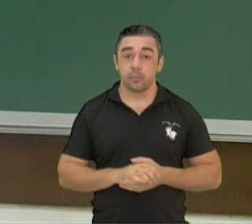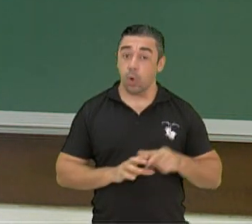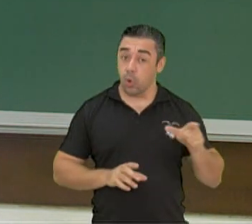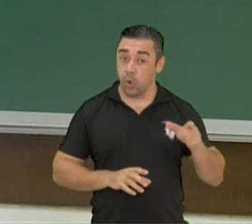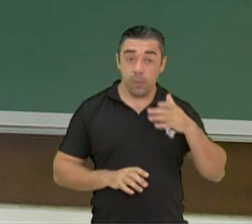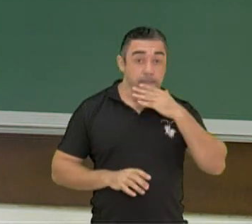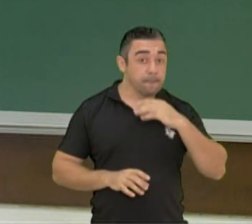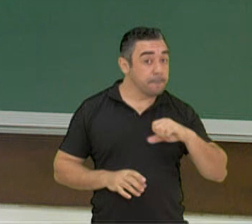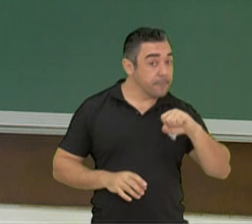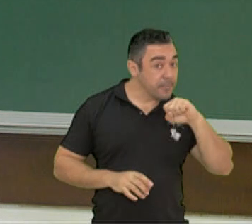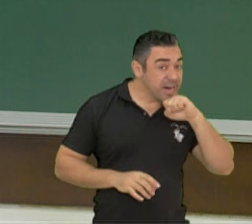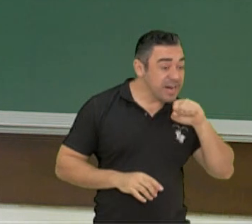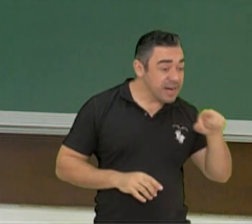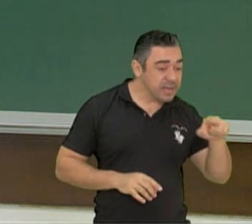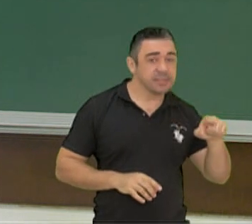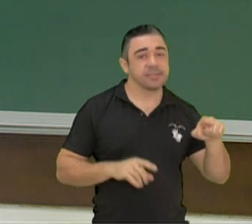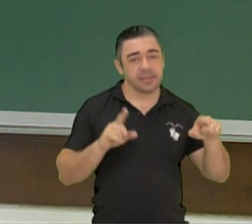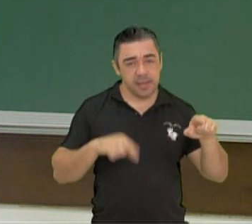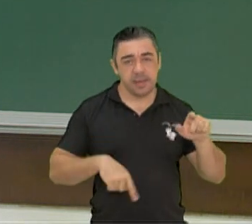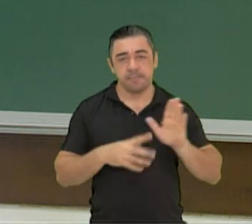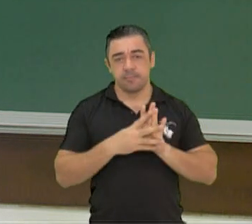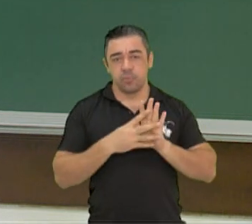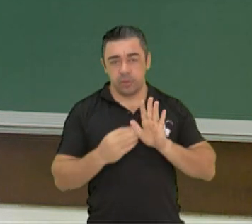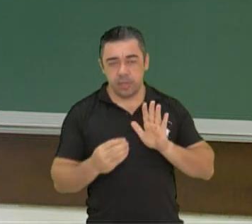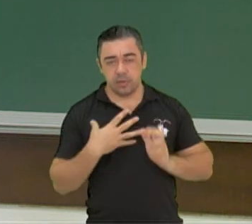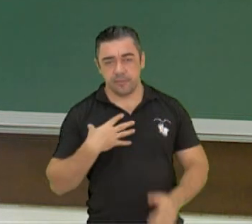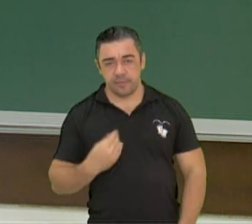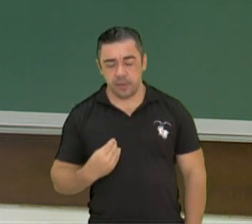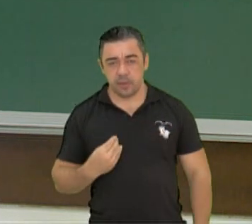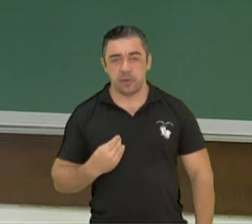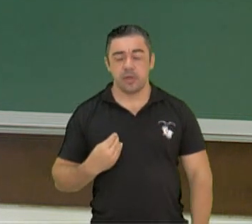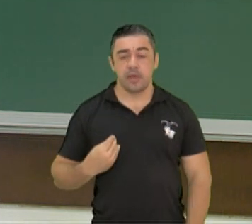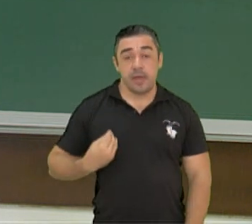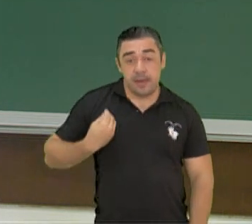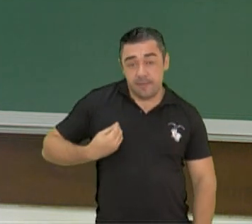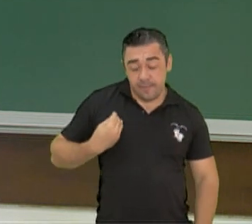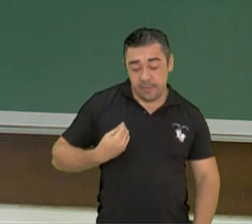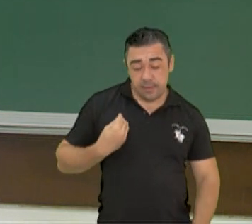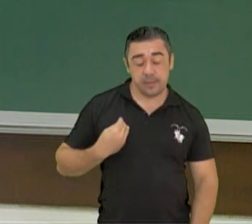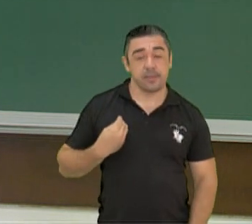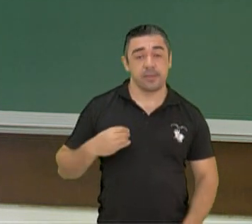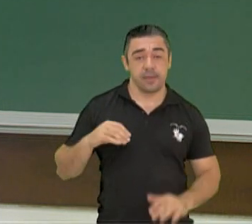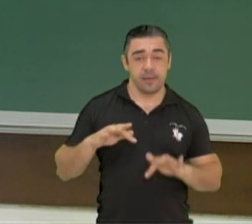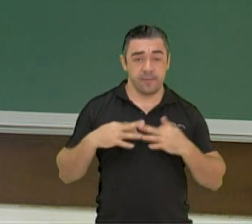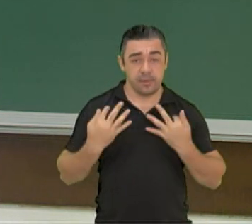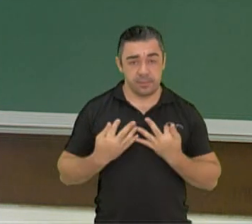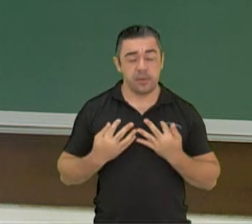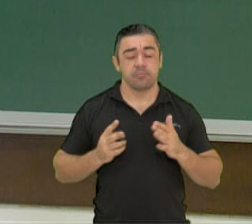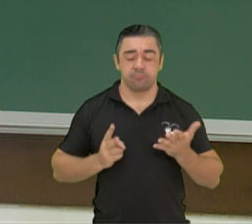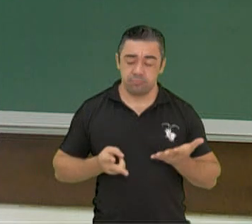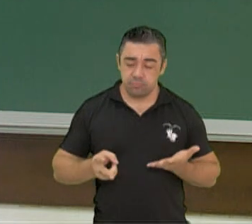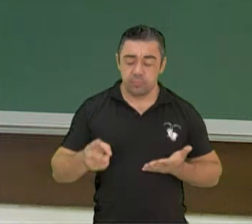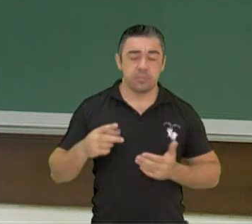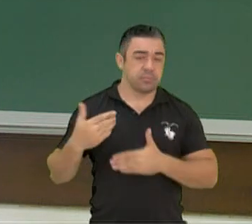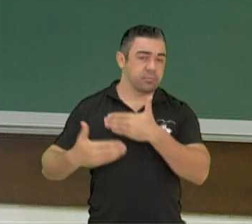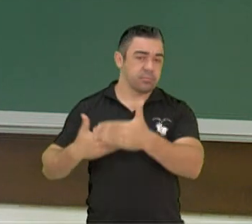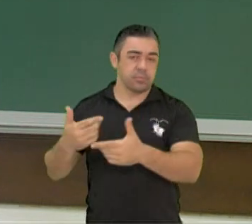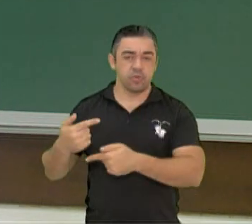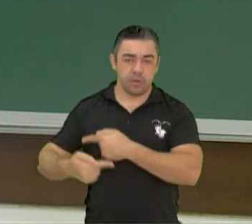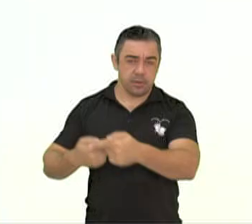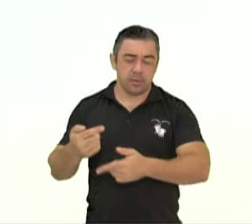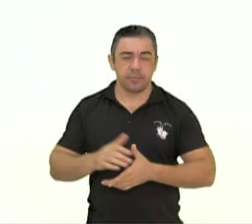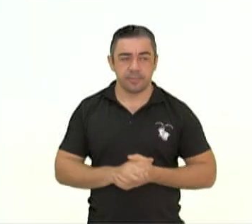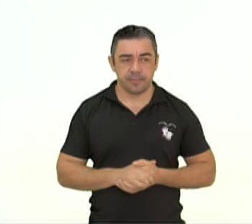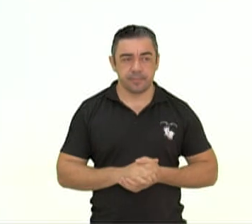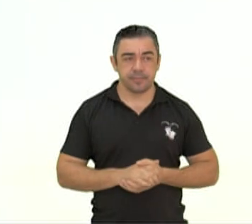pais são modelos para os filhos e as rotinas das famílias irão se perpetuar nas gerações seguintes.